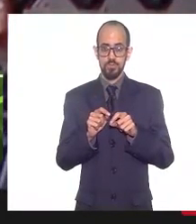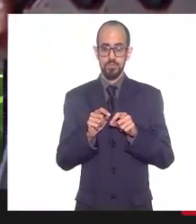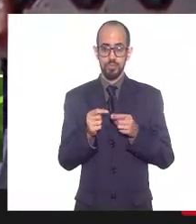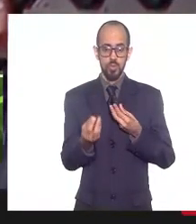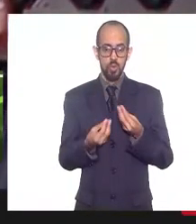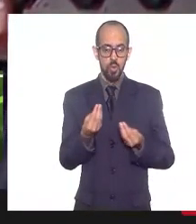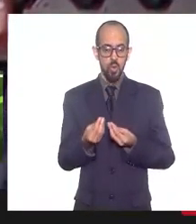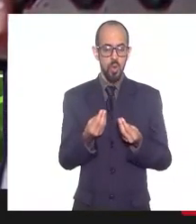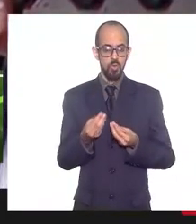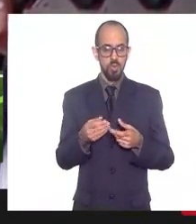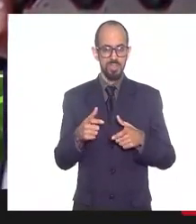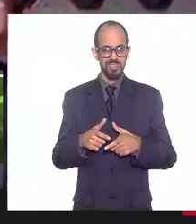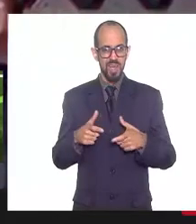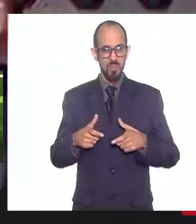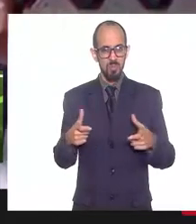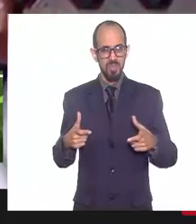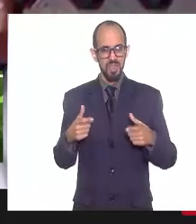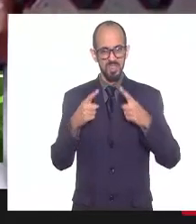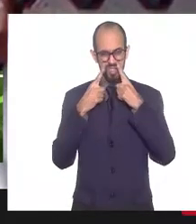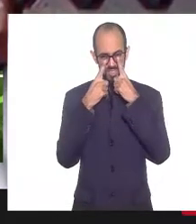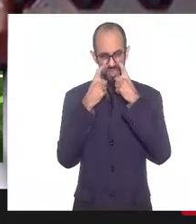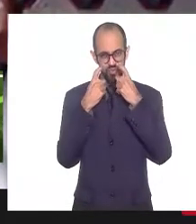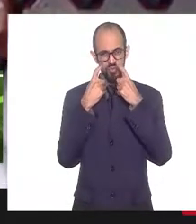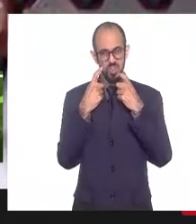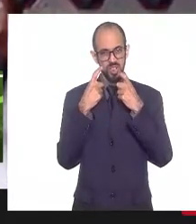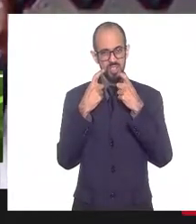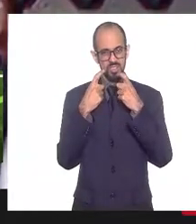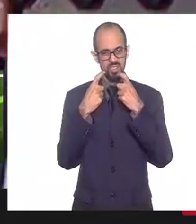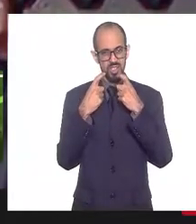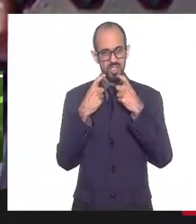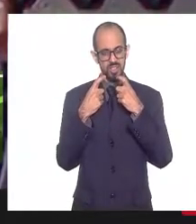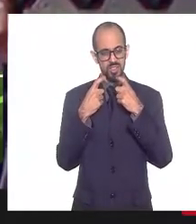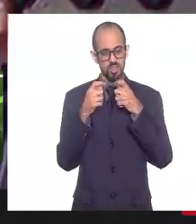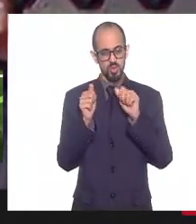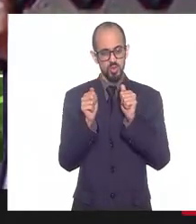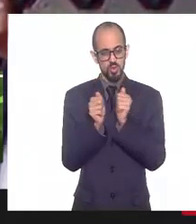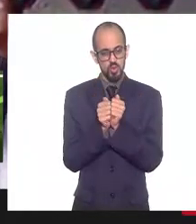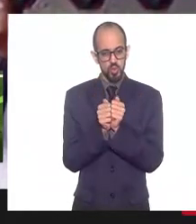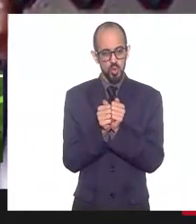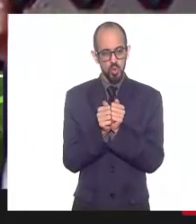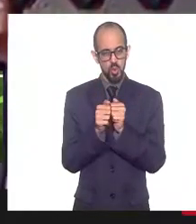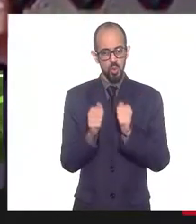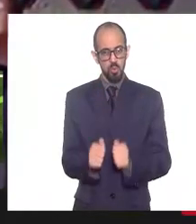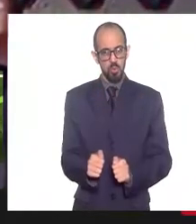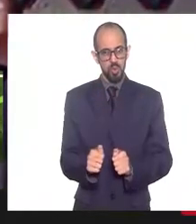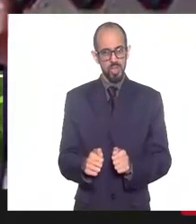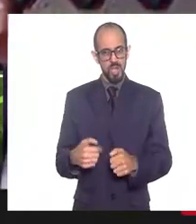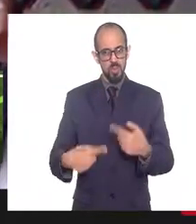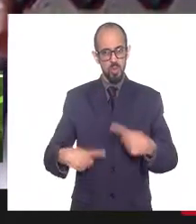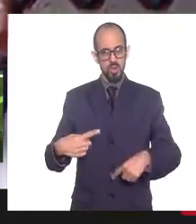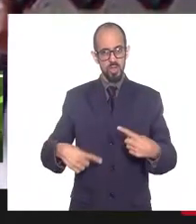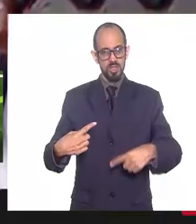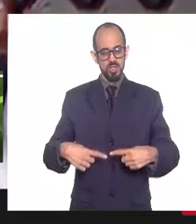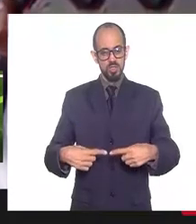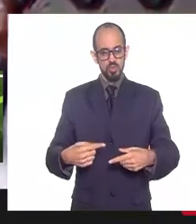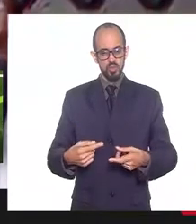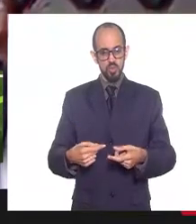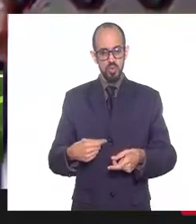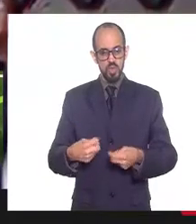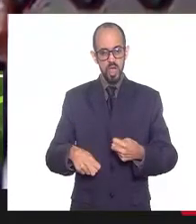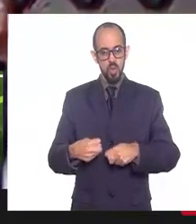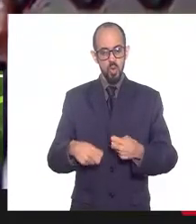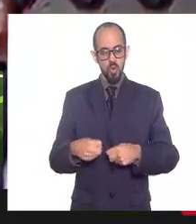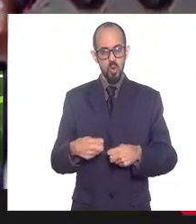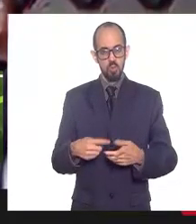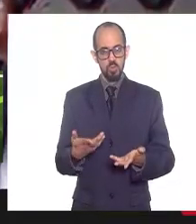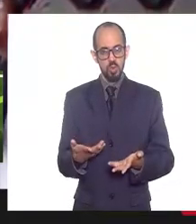esse aumento dessa violência religiosa atrelada ao poder político, ao poder econômico, e aqui no estado